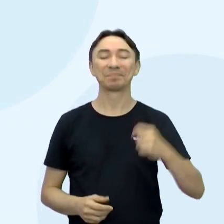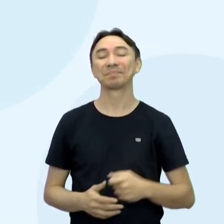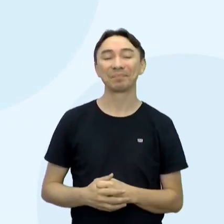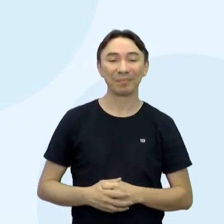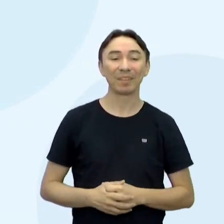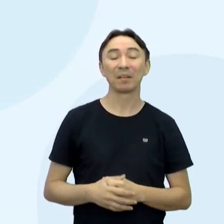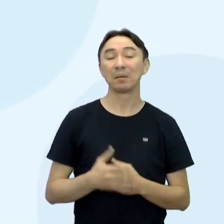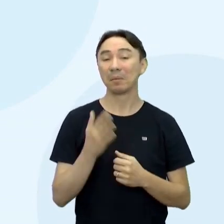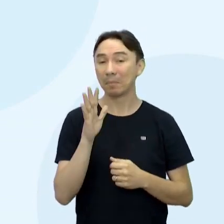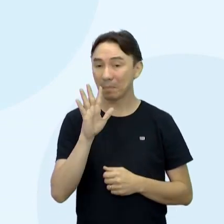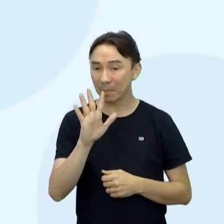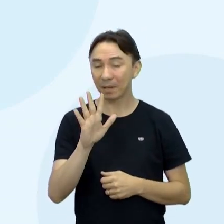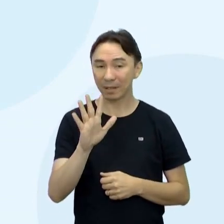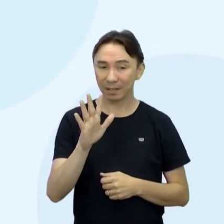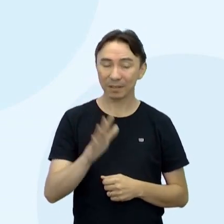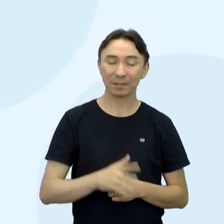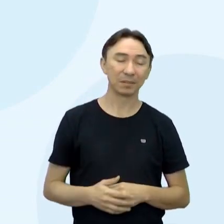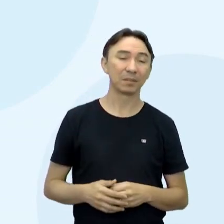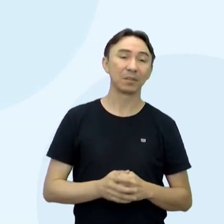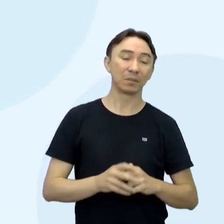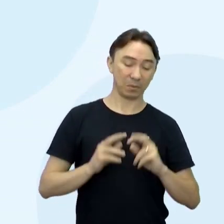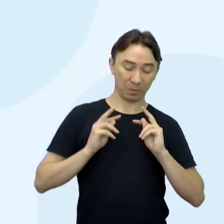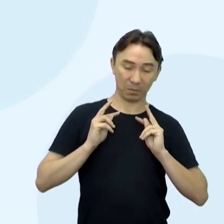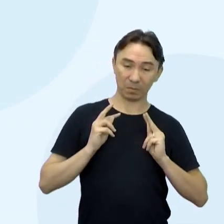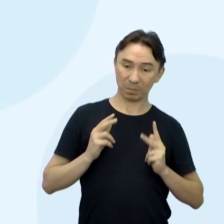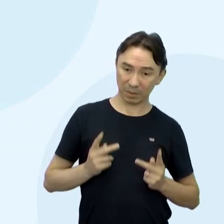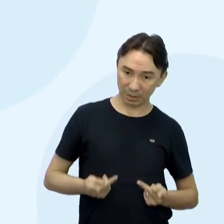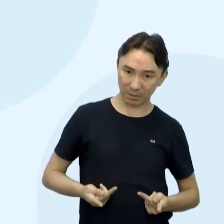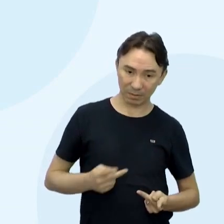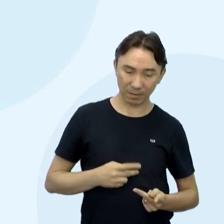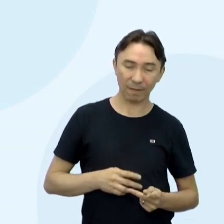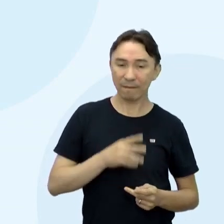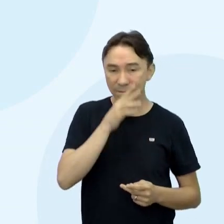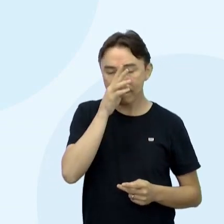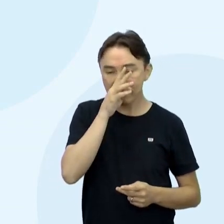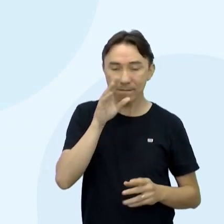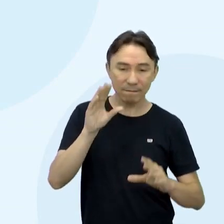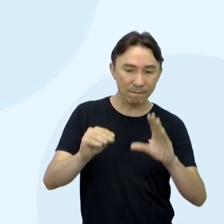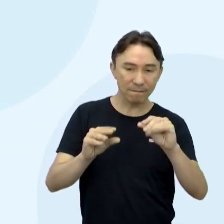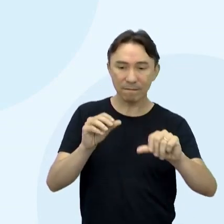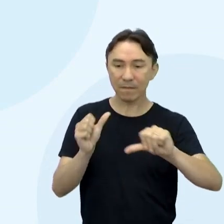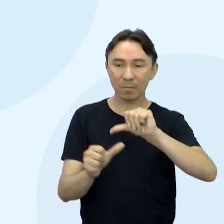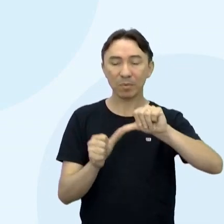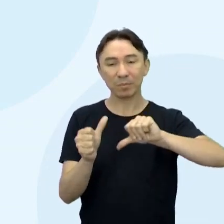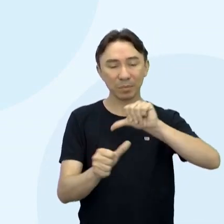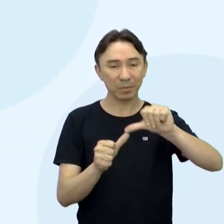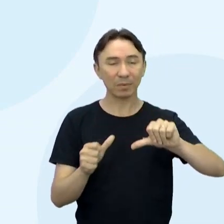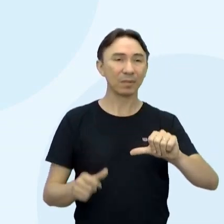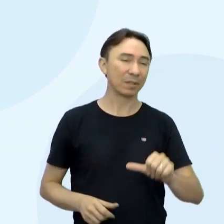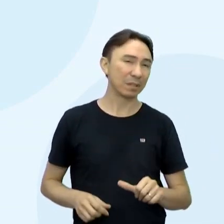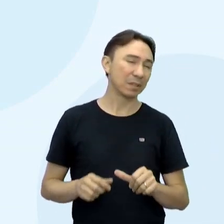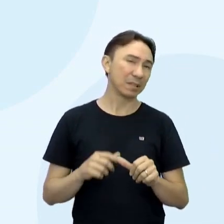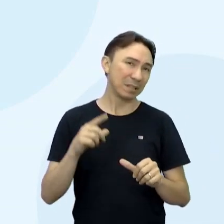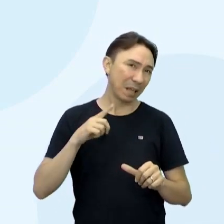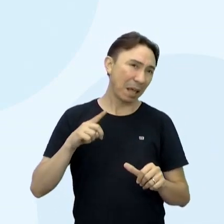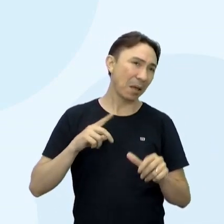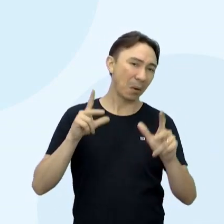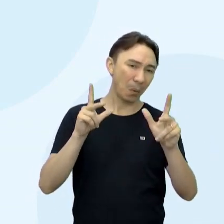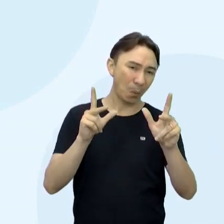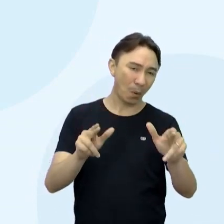as intervenções humanas estão se movimentando, como por exemplo se elas